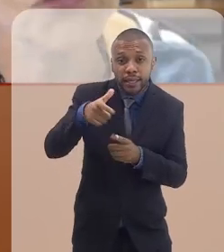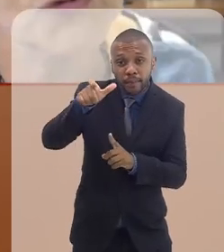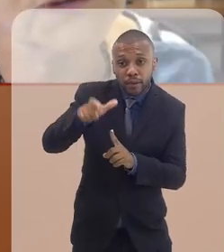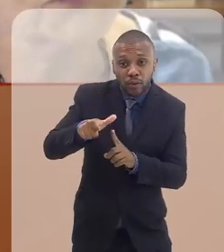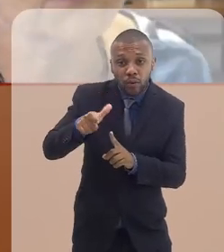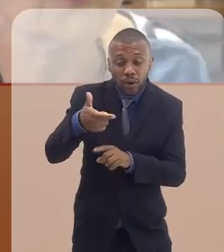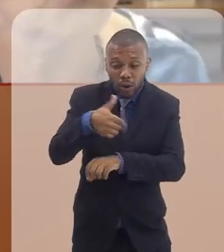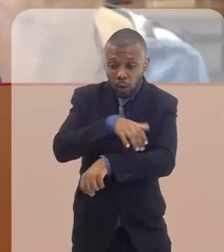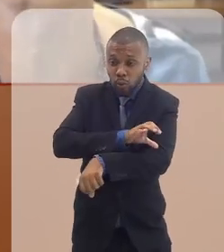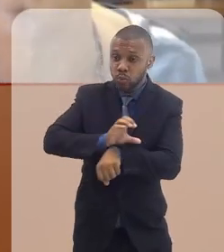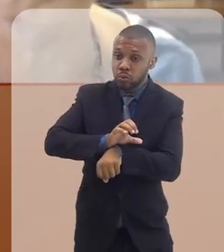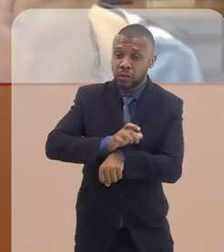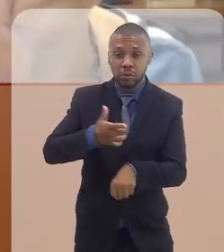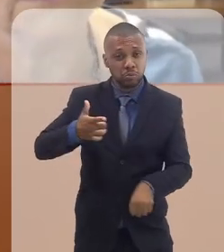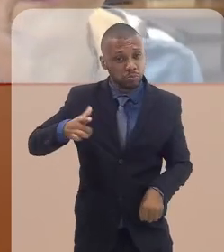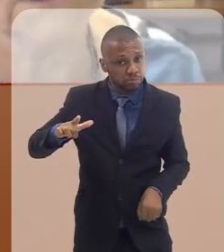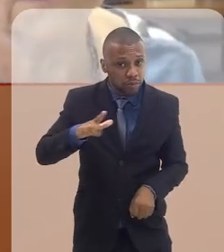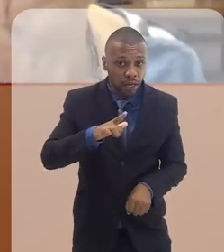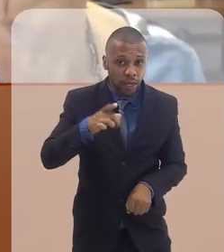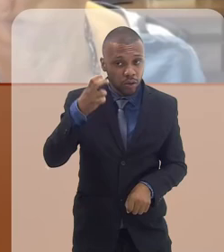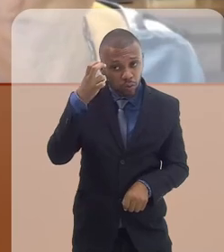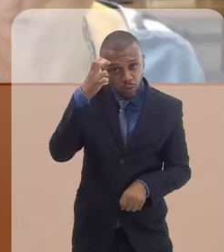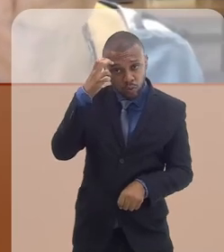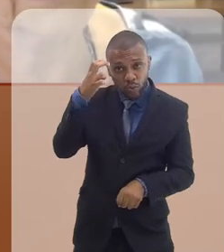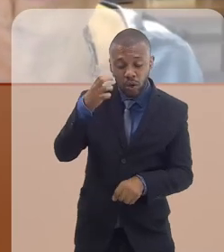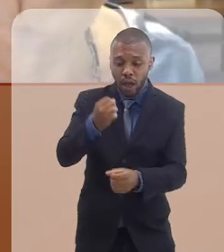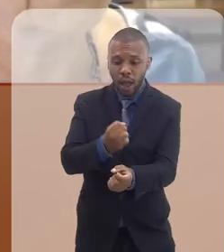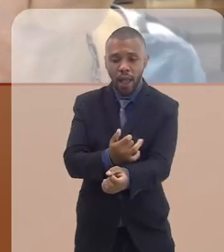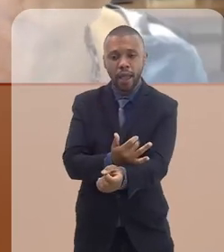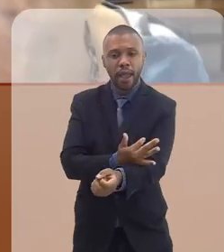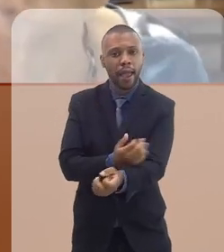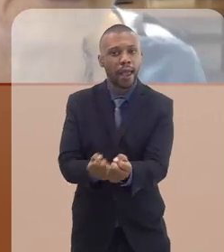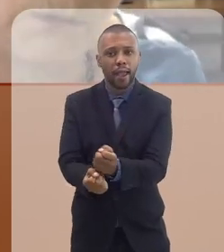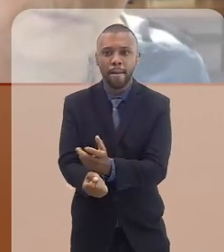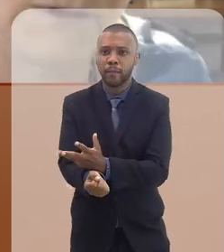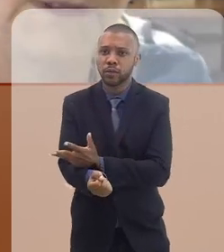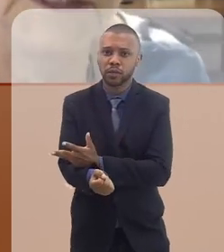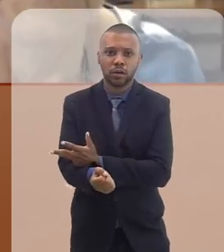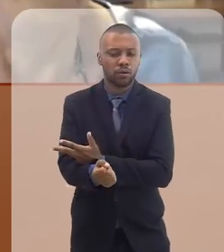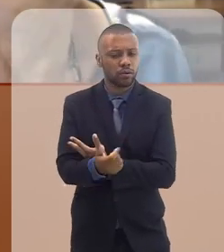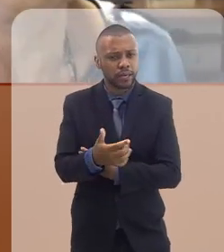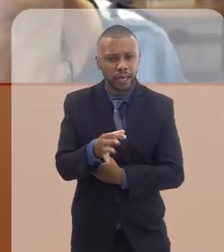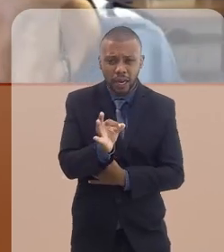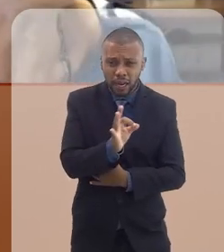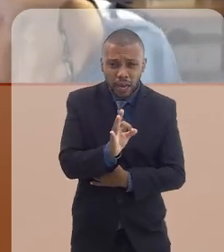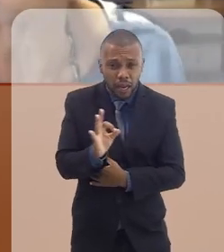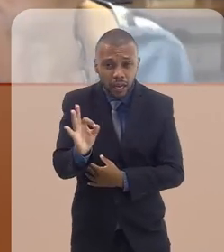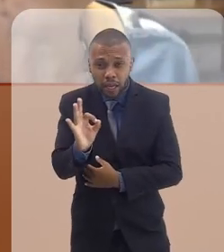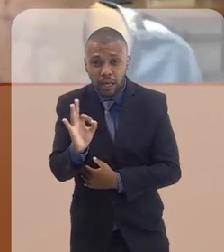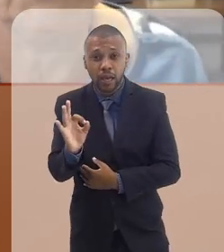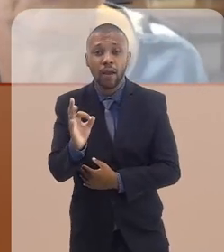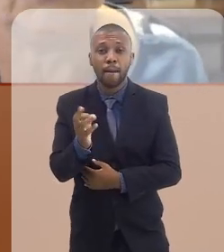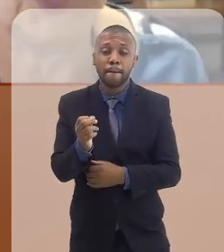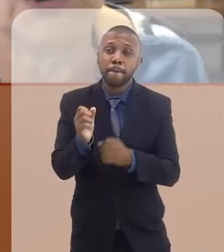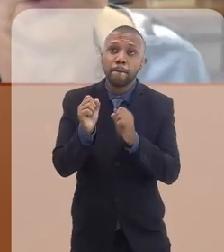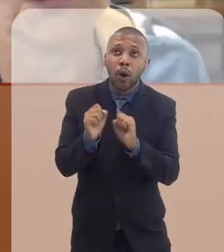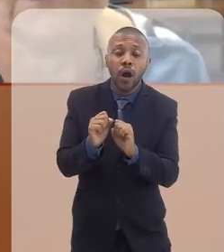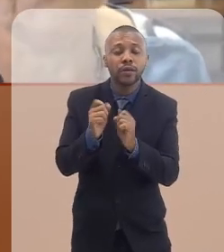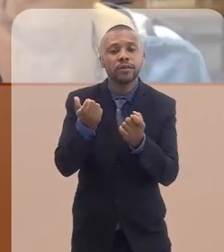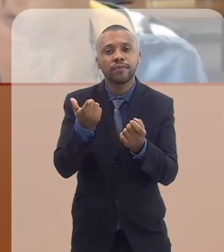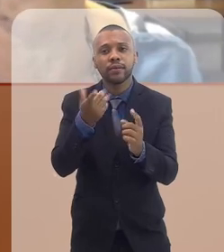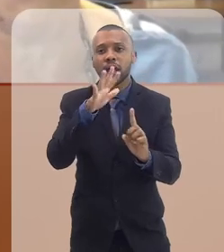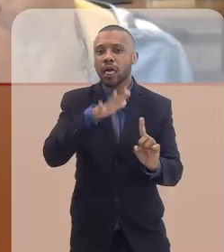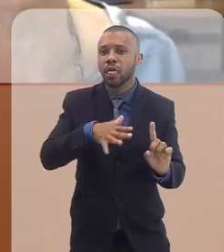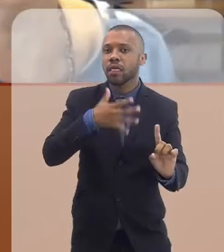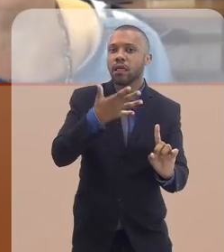essa pessoa não tem cultura. Não tem emoção, porque ninguém